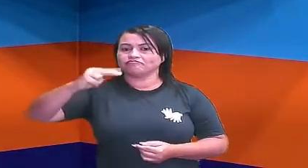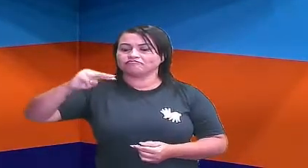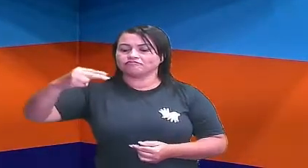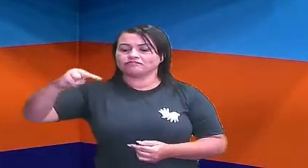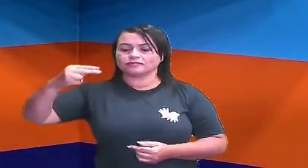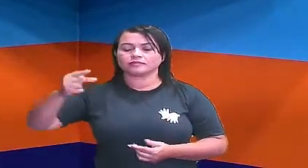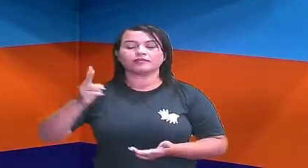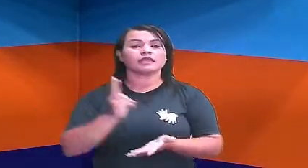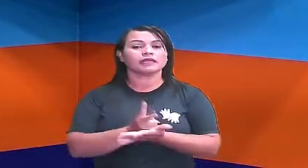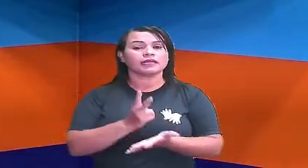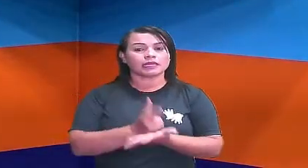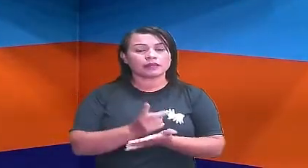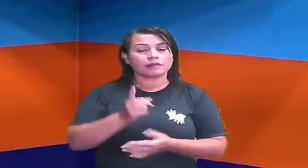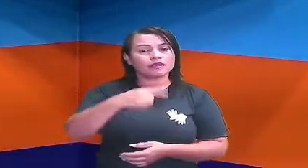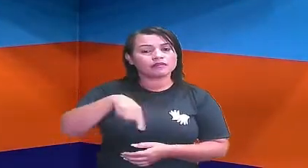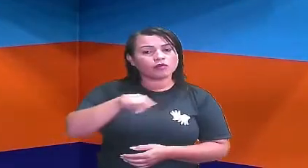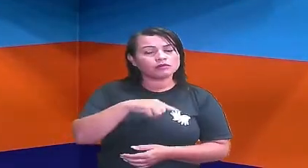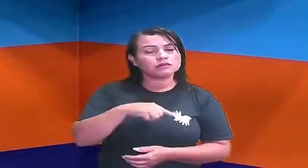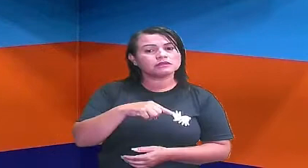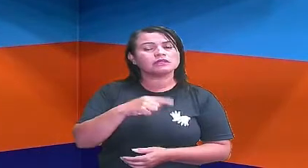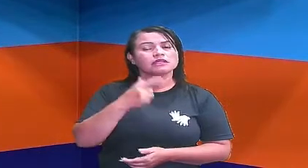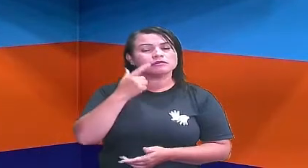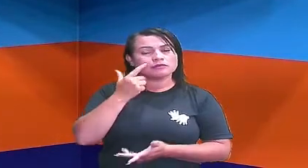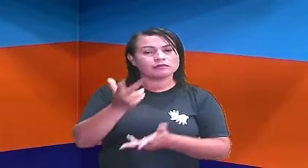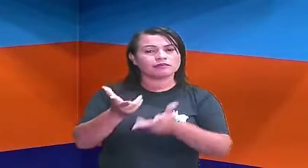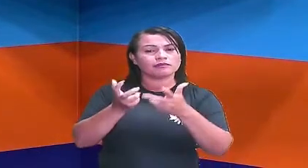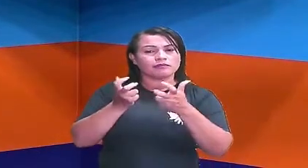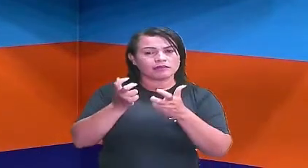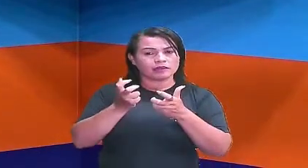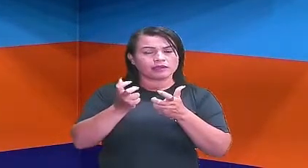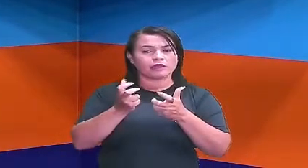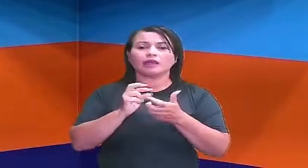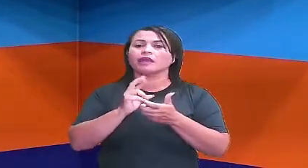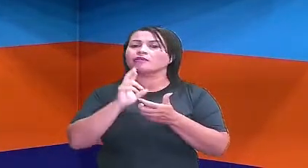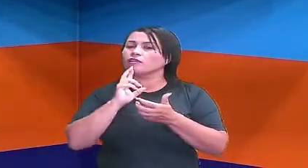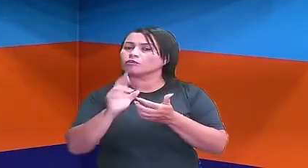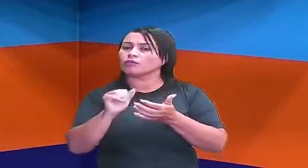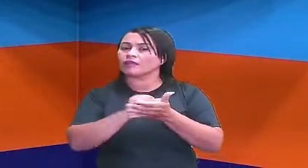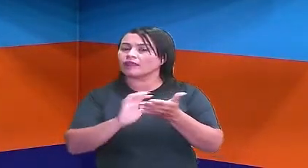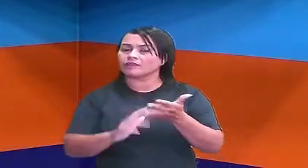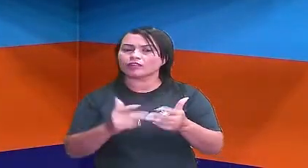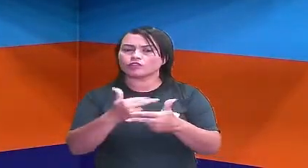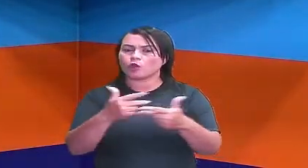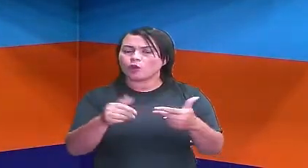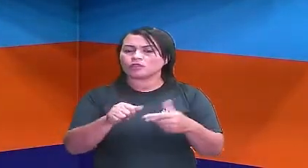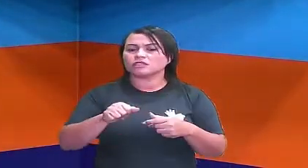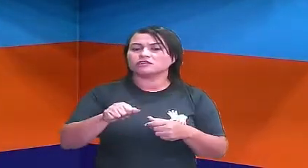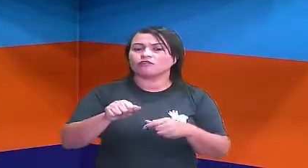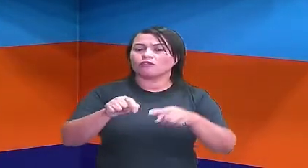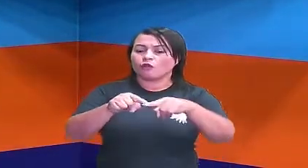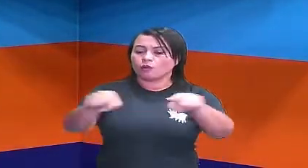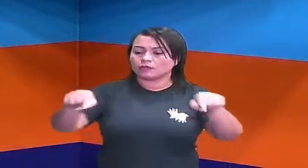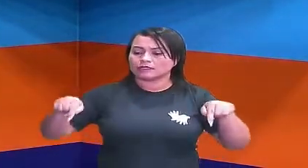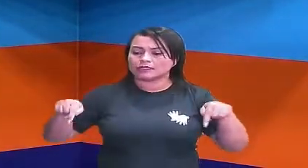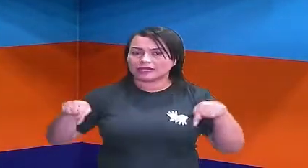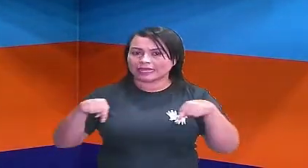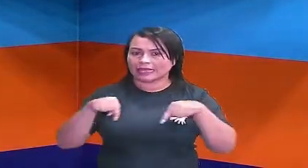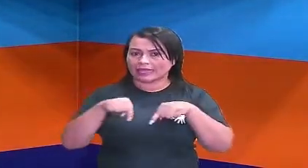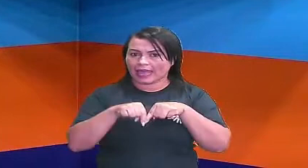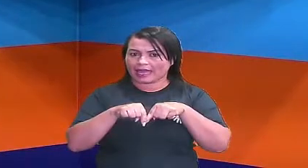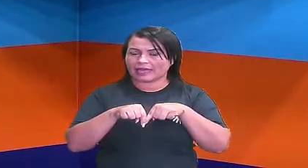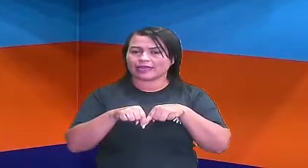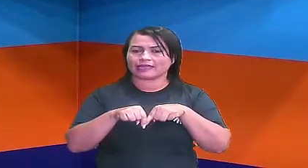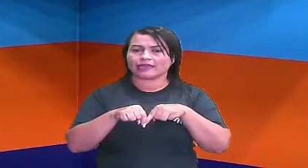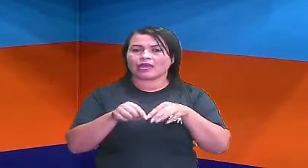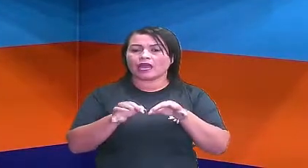Sempre que vocês forem trabalhar com área, comprimento, área e volume, que